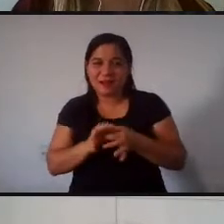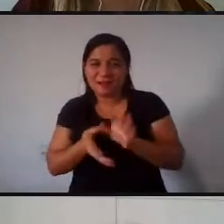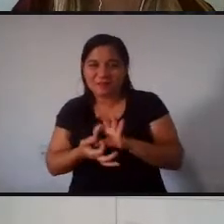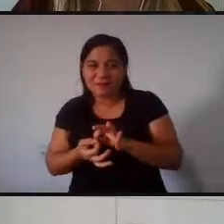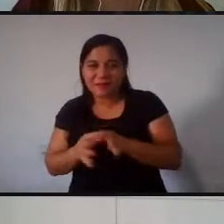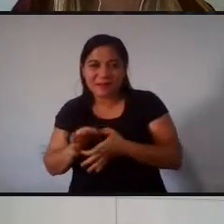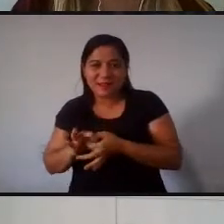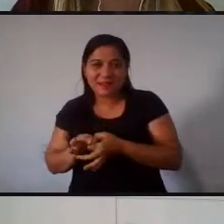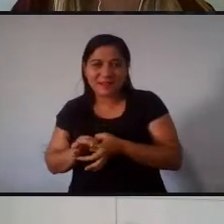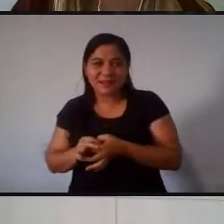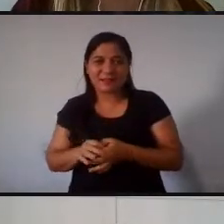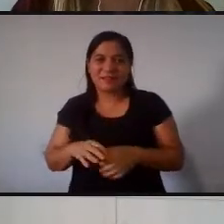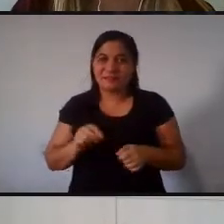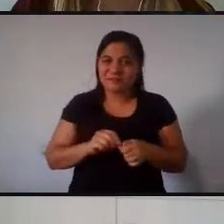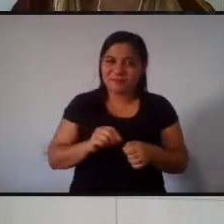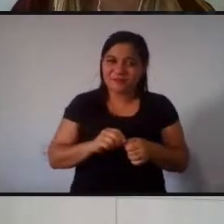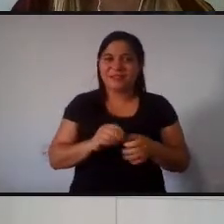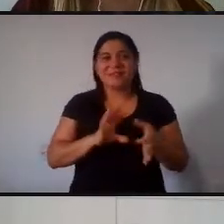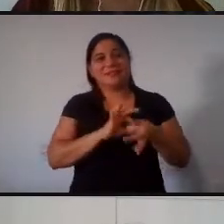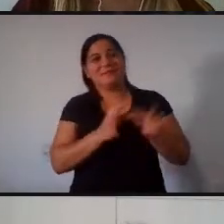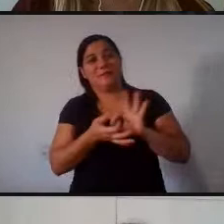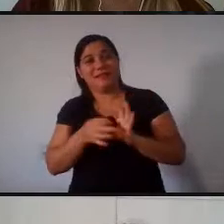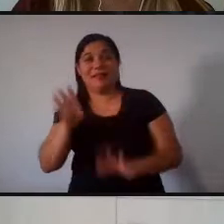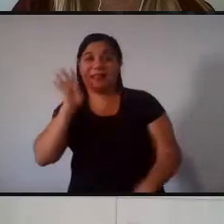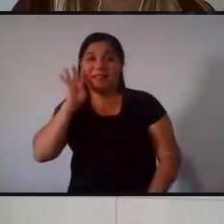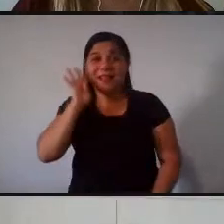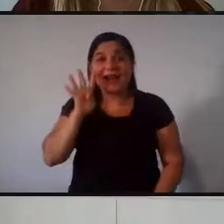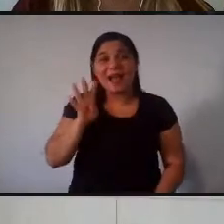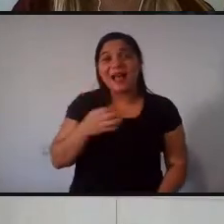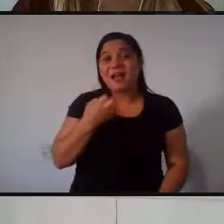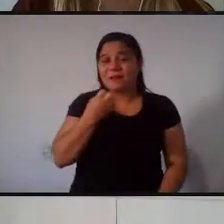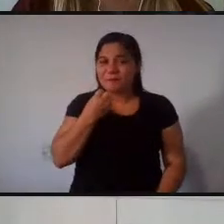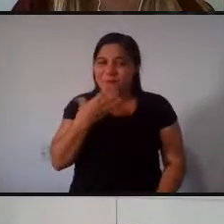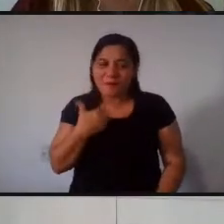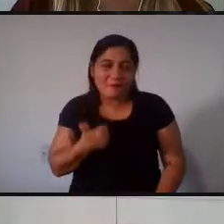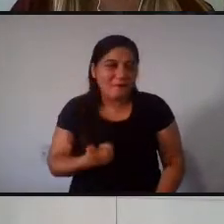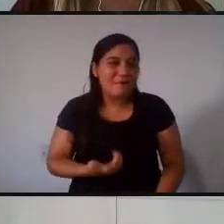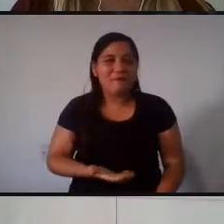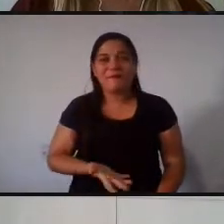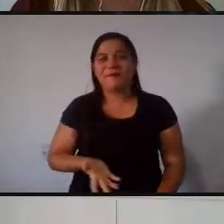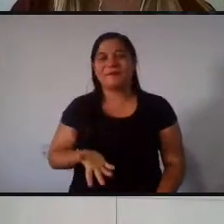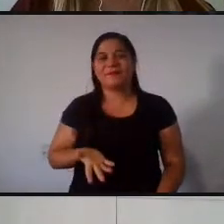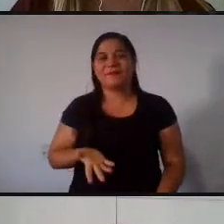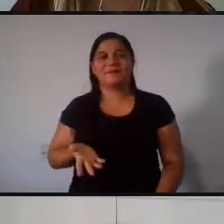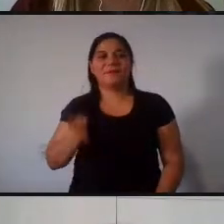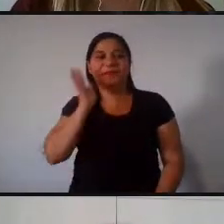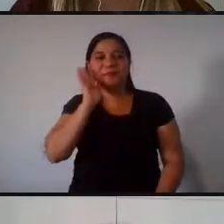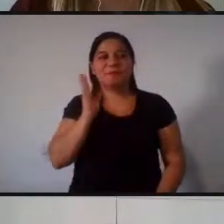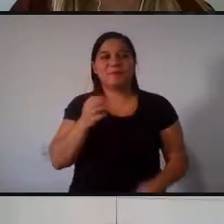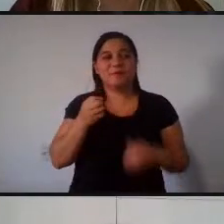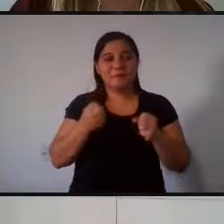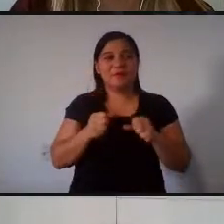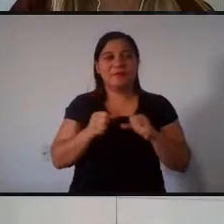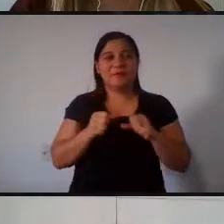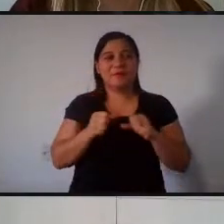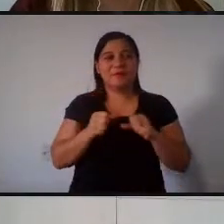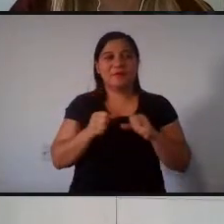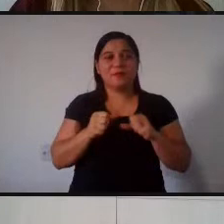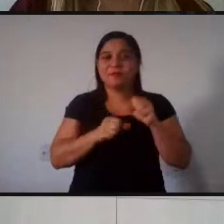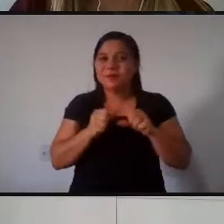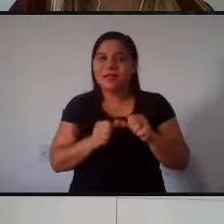Olimpíadas é muito legal, que vale a pena, que pode mudar, abrir portas para você no